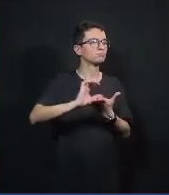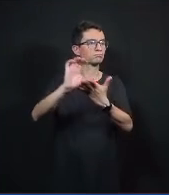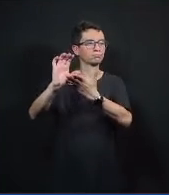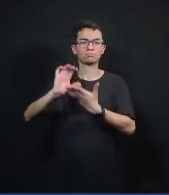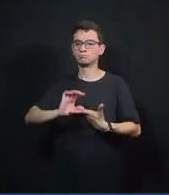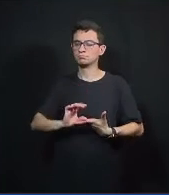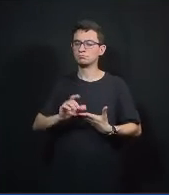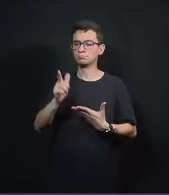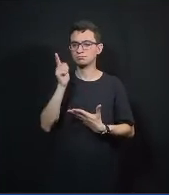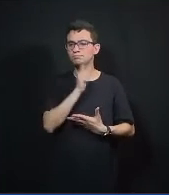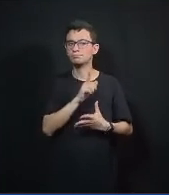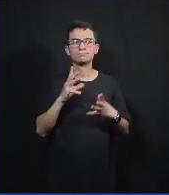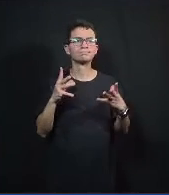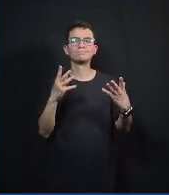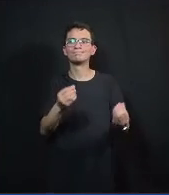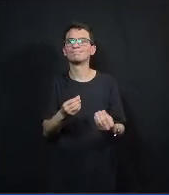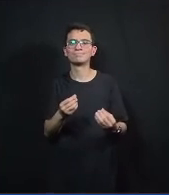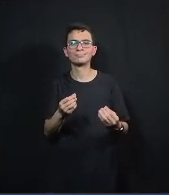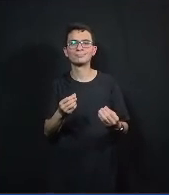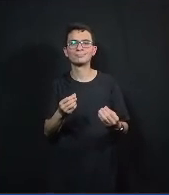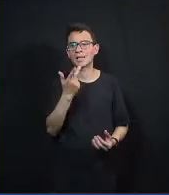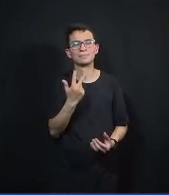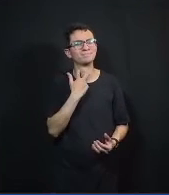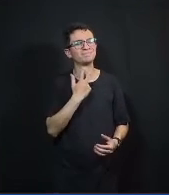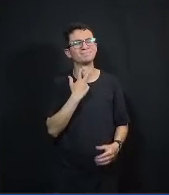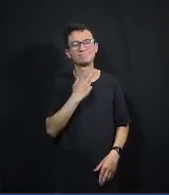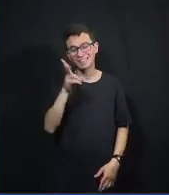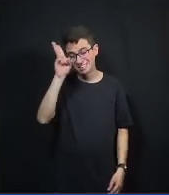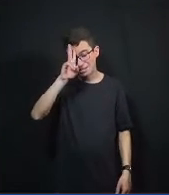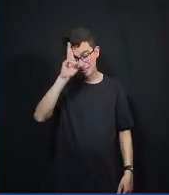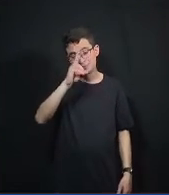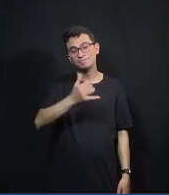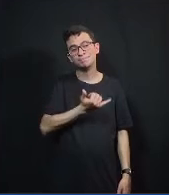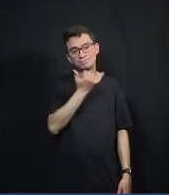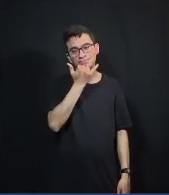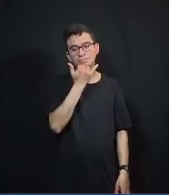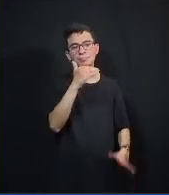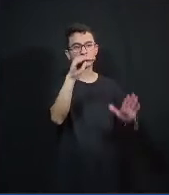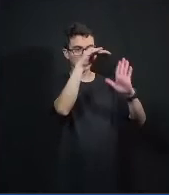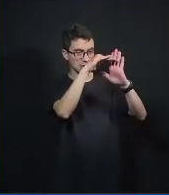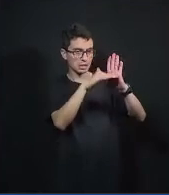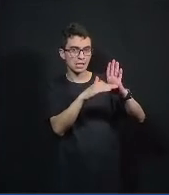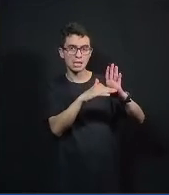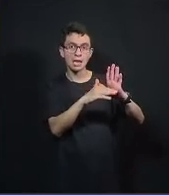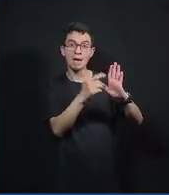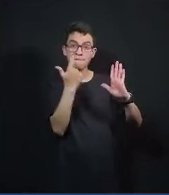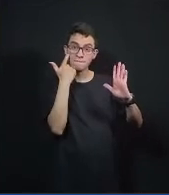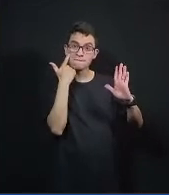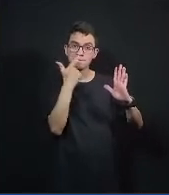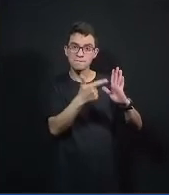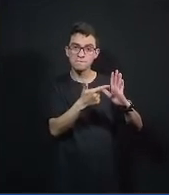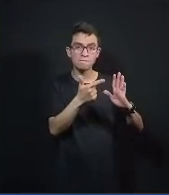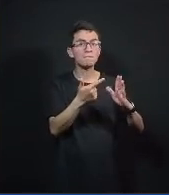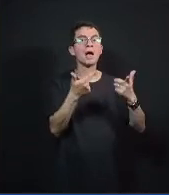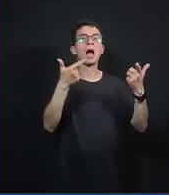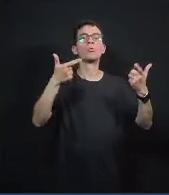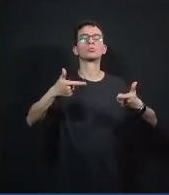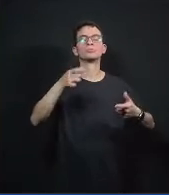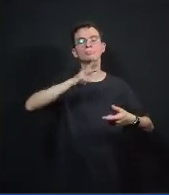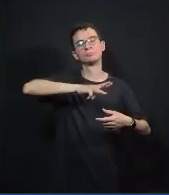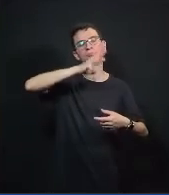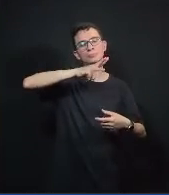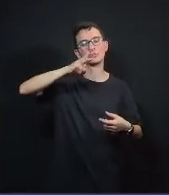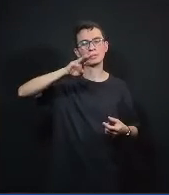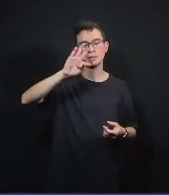não vou citar todas, porque eu não vou conseguir me lembrar, né? Mas a lista completa pode ser consultada no site do TSE. Mas só